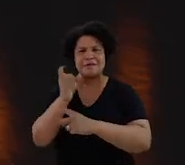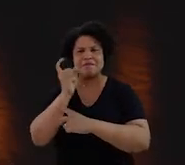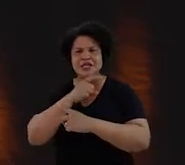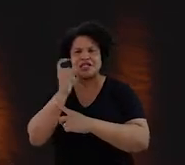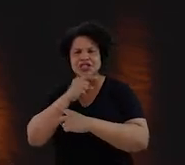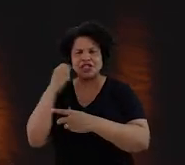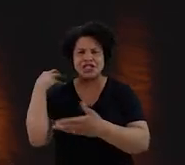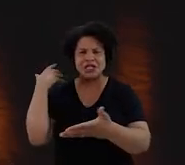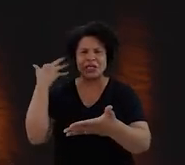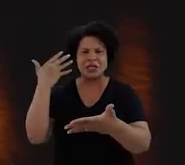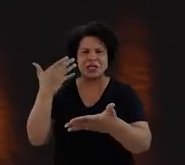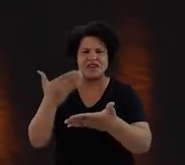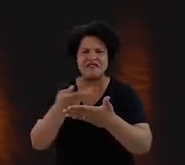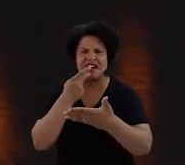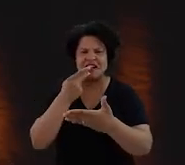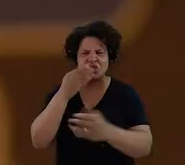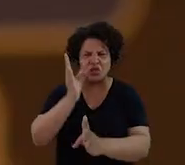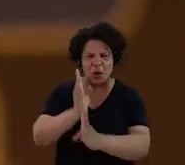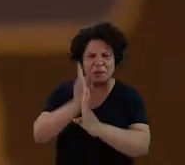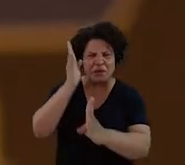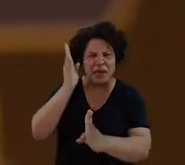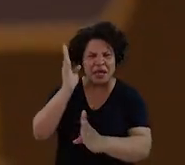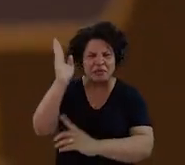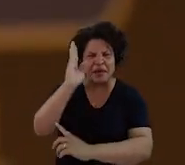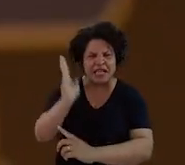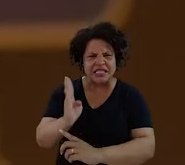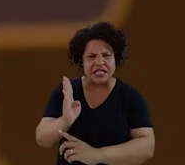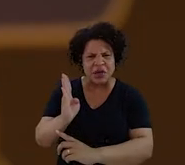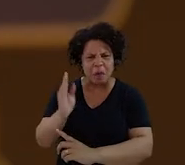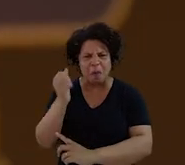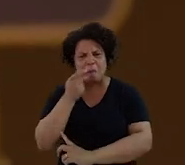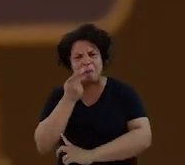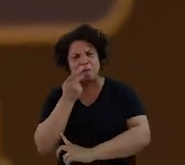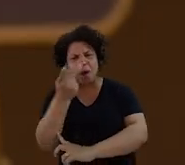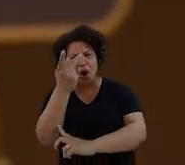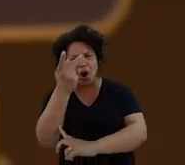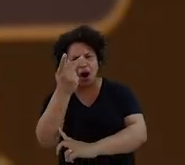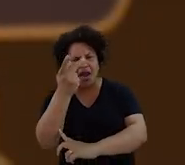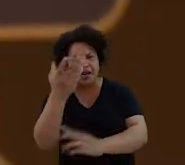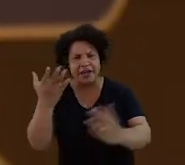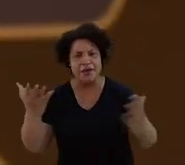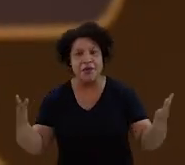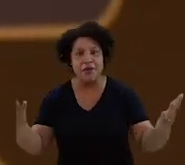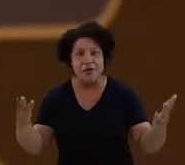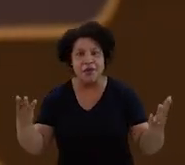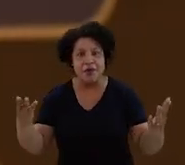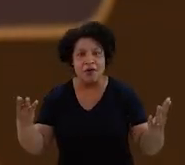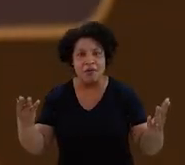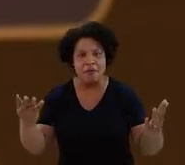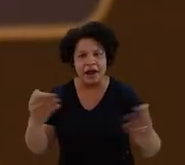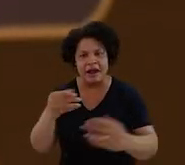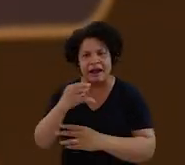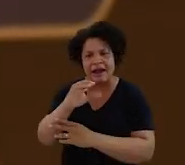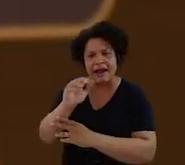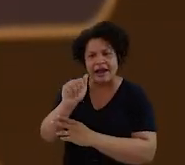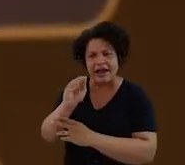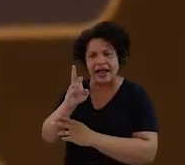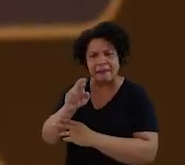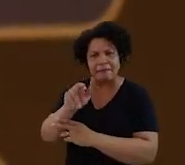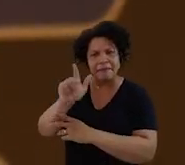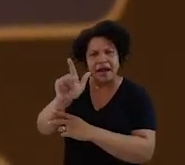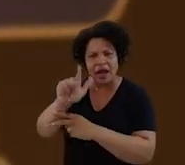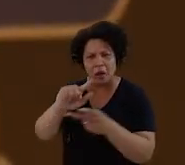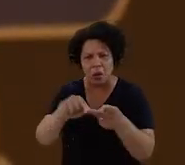500 anos de descobrimento, porra nenhuma! Pedro Álvares Cabral, Cristóvão Colombo, aqueles europeus safados, vieram